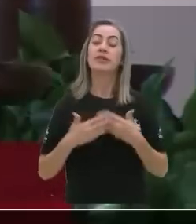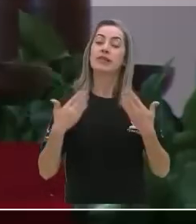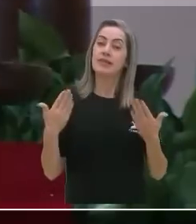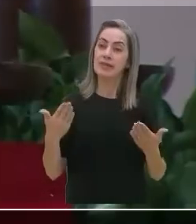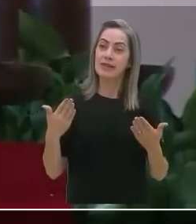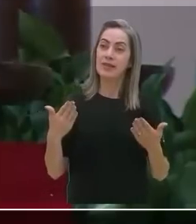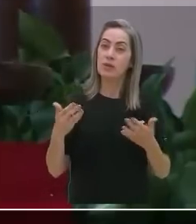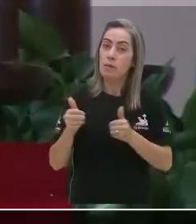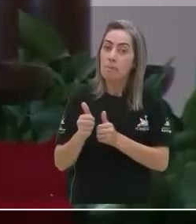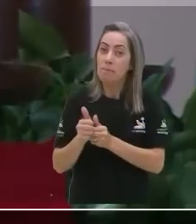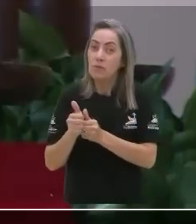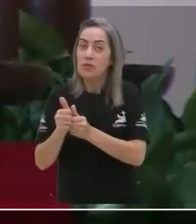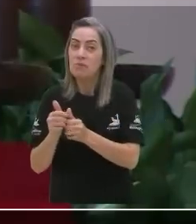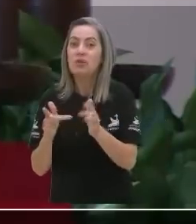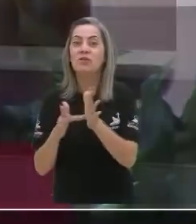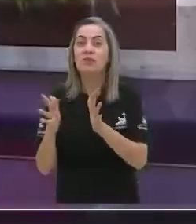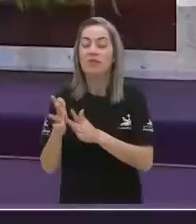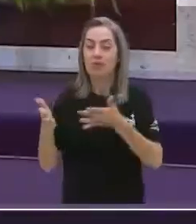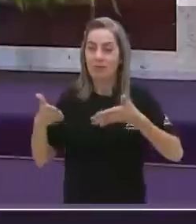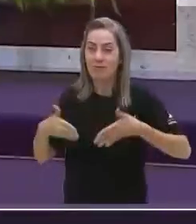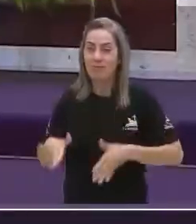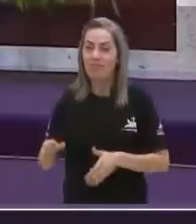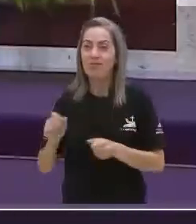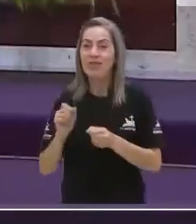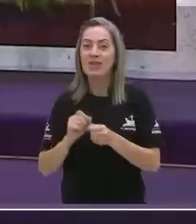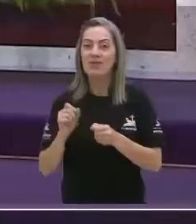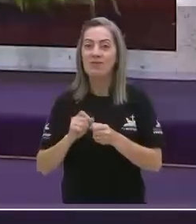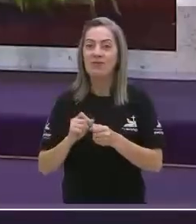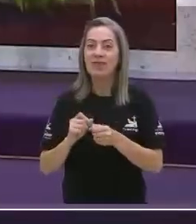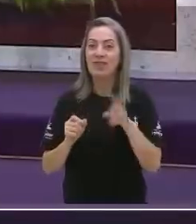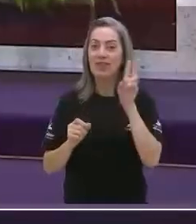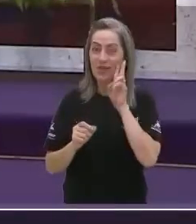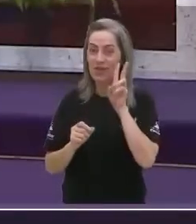a proximidade do Natal nos faz olhar